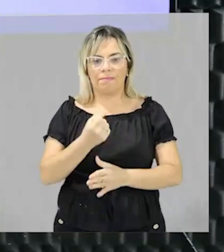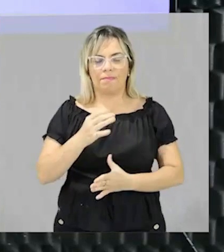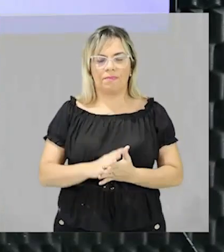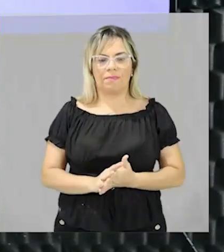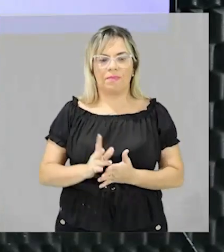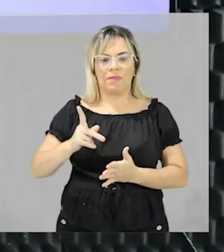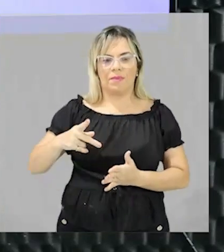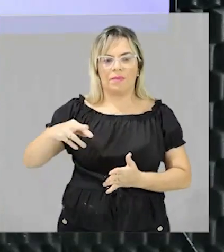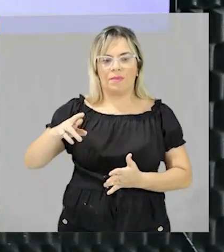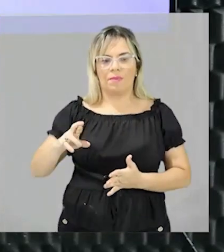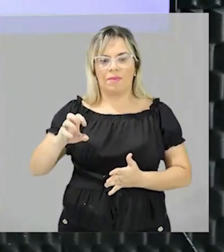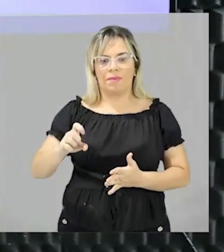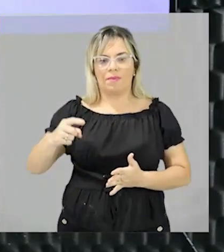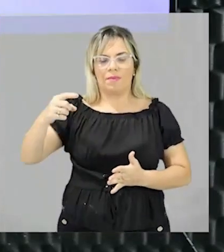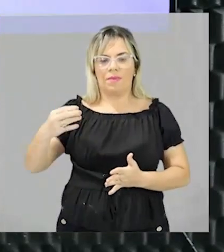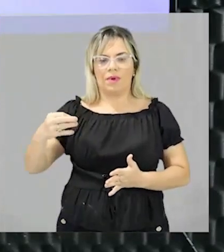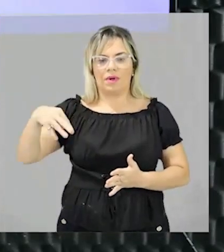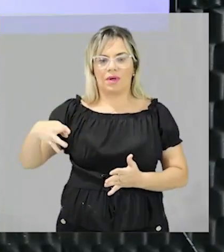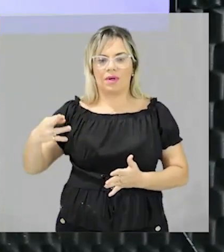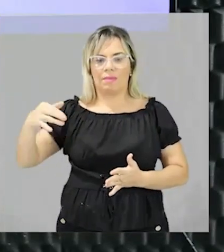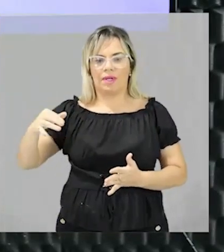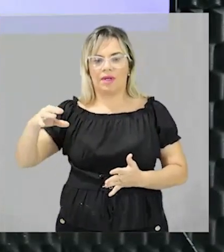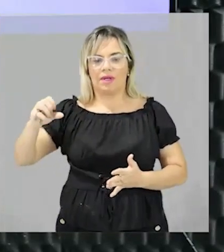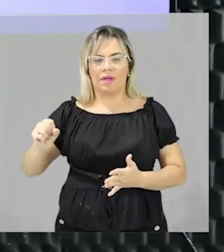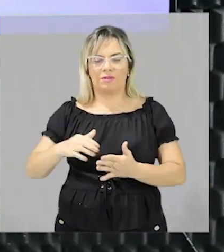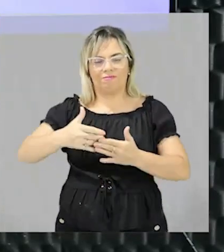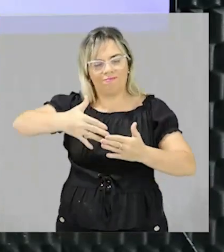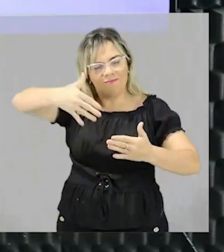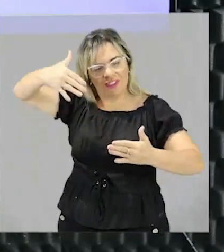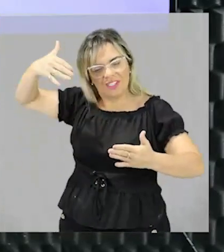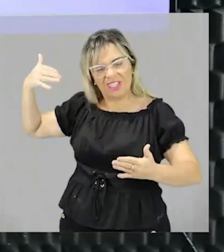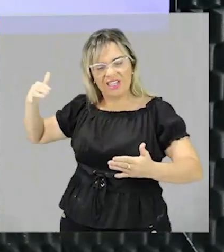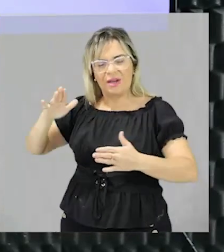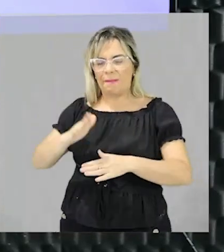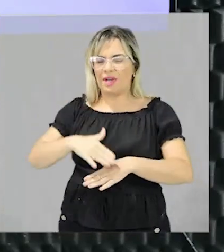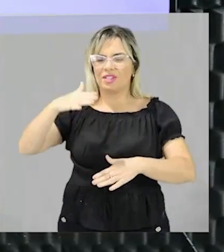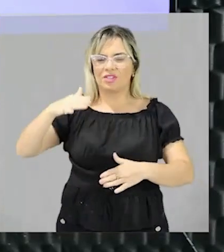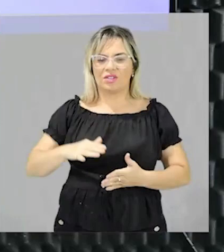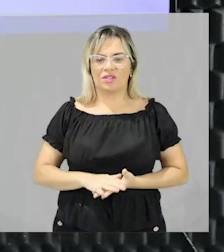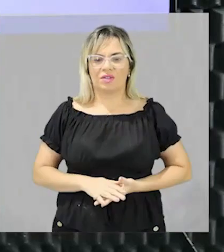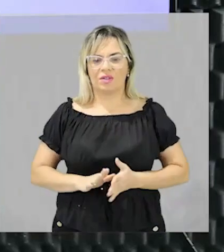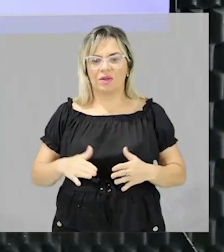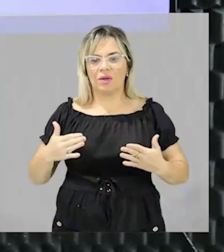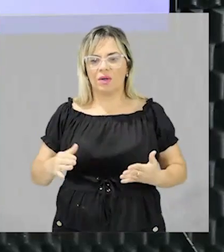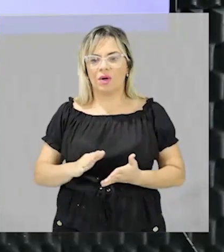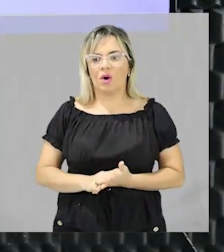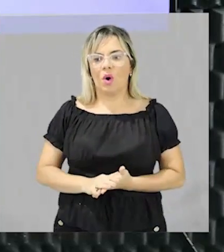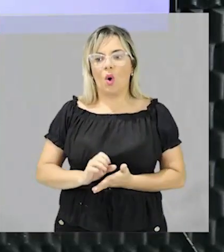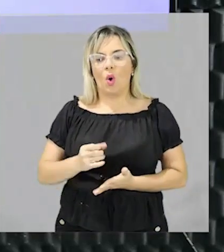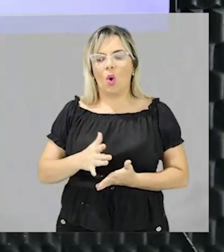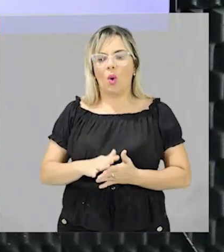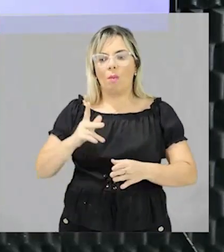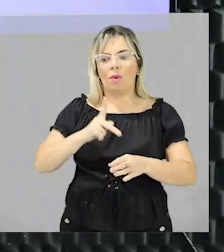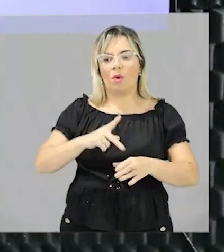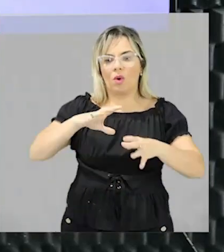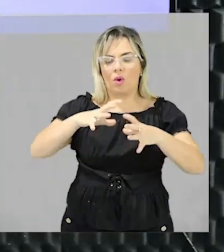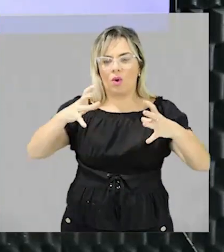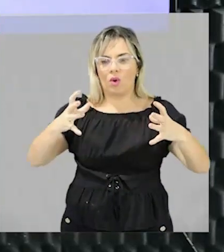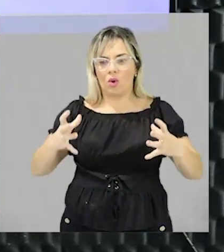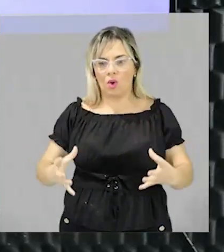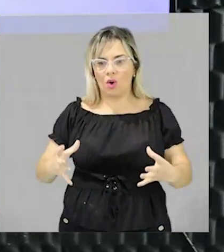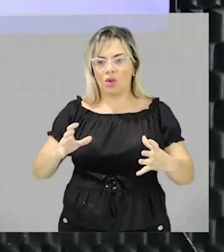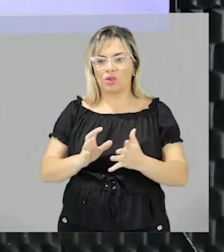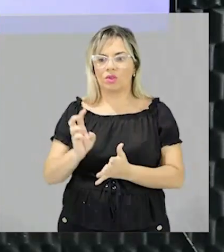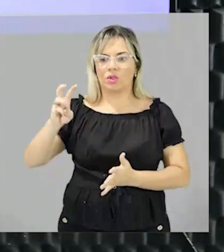eras pré-cambrianas, a era mais antiga, a gente vai já falar sobre isso com calma. Ou por rochas metamórficas, acabei